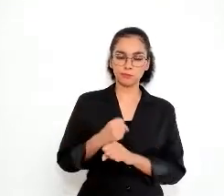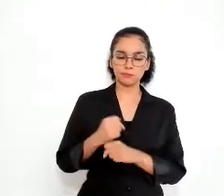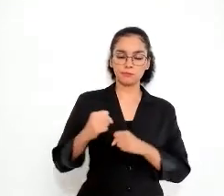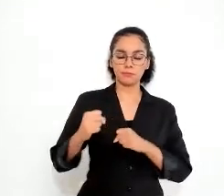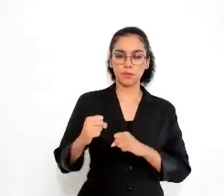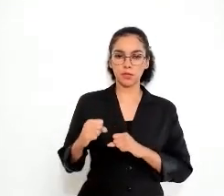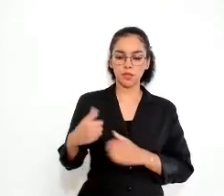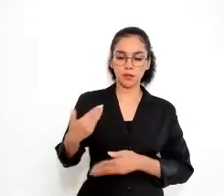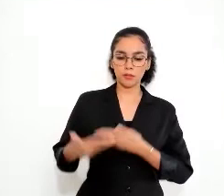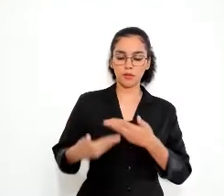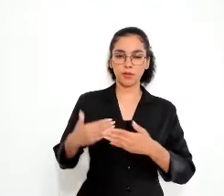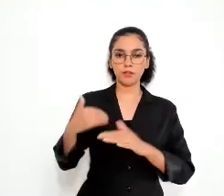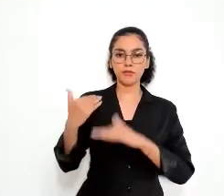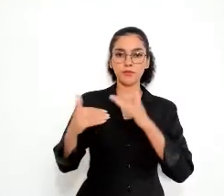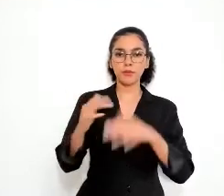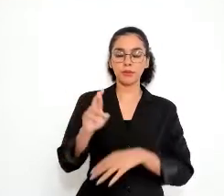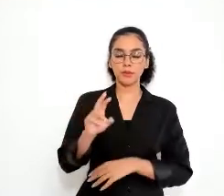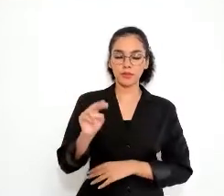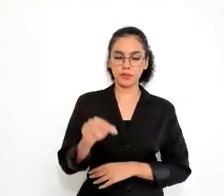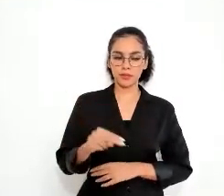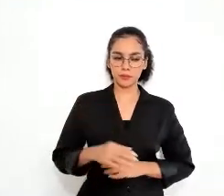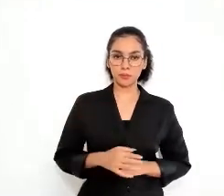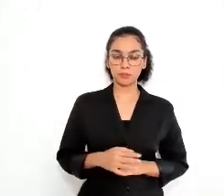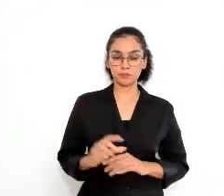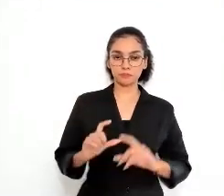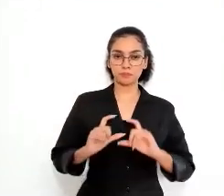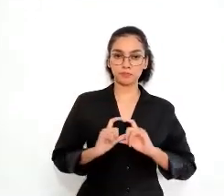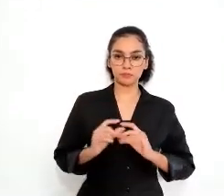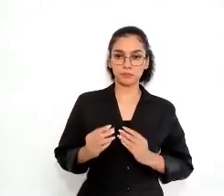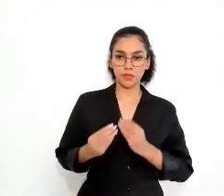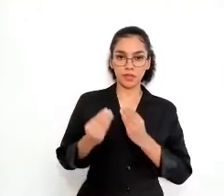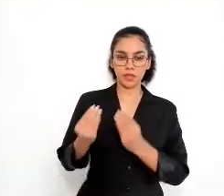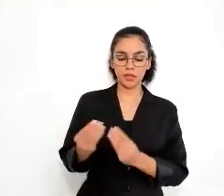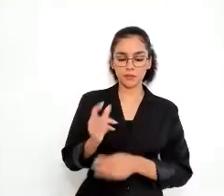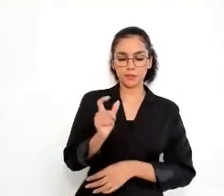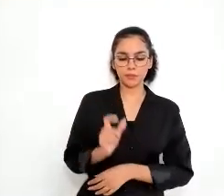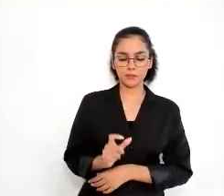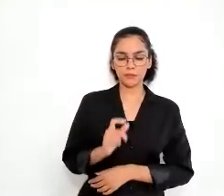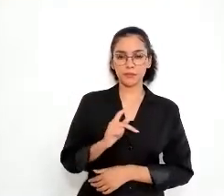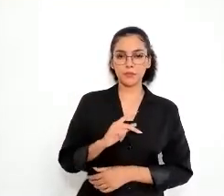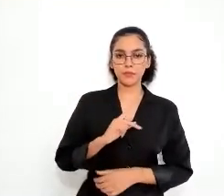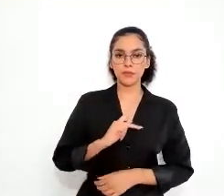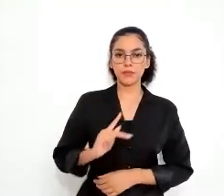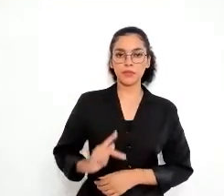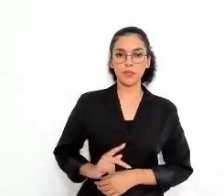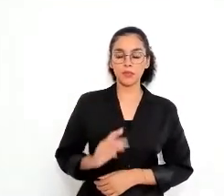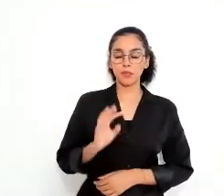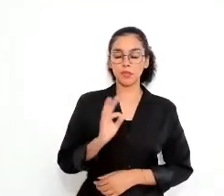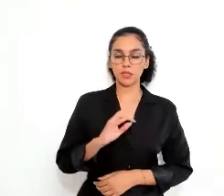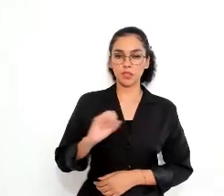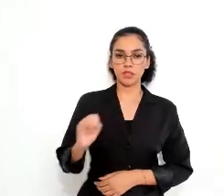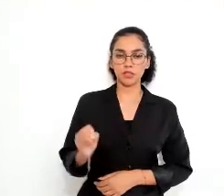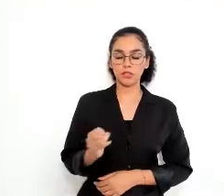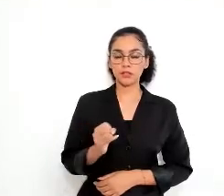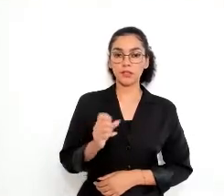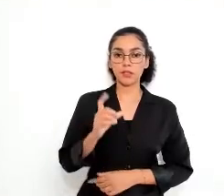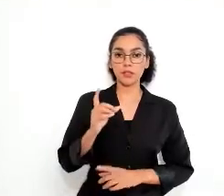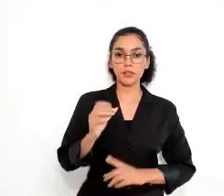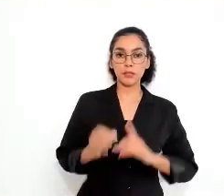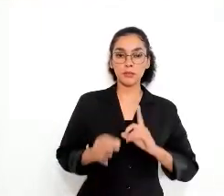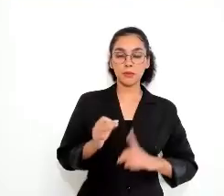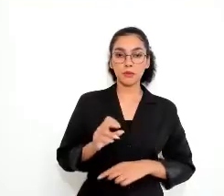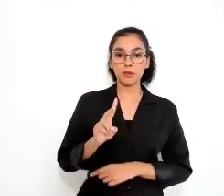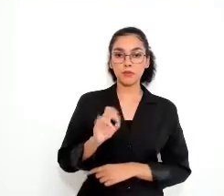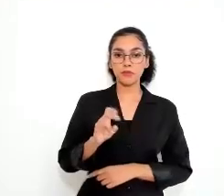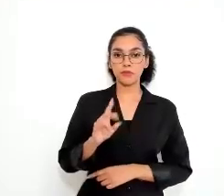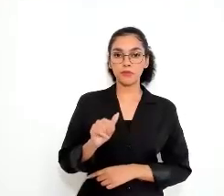do Norte. A Láurea será entregue pelo presidente do Tribunal de Justiça do Rio Grande do Norte, desembargador Vivaldo Pinheiro.